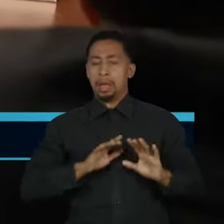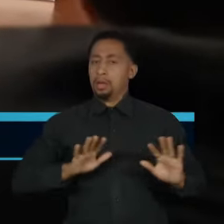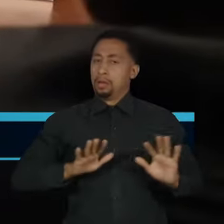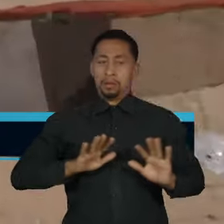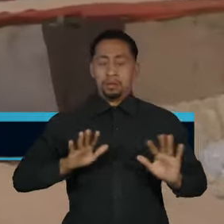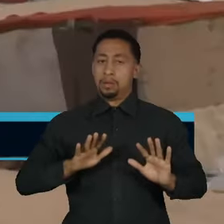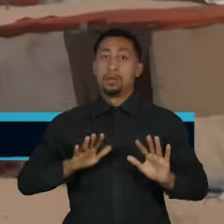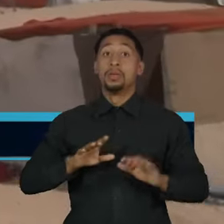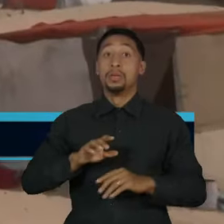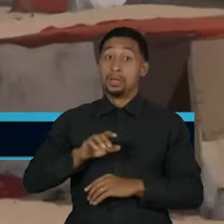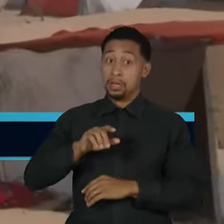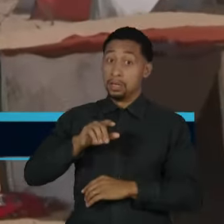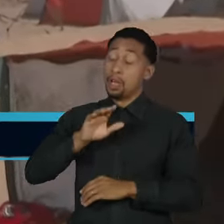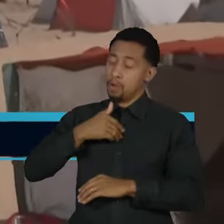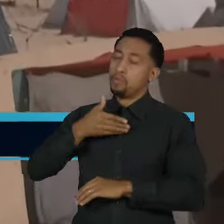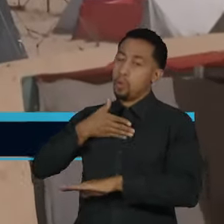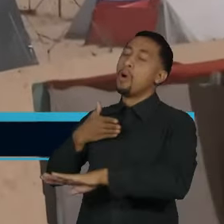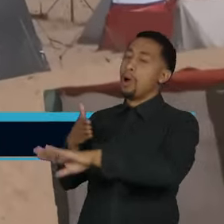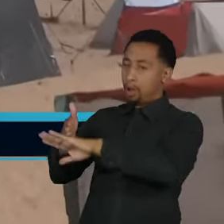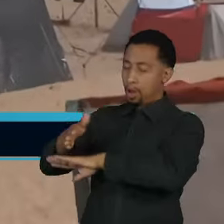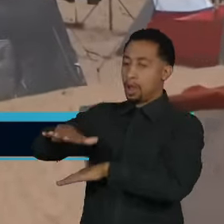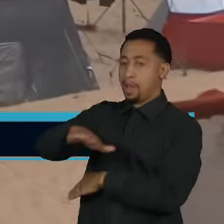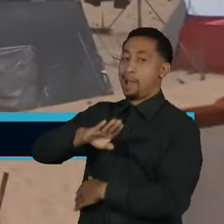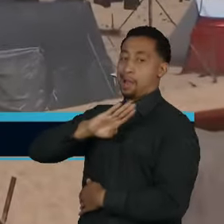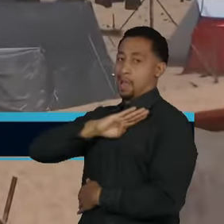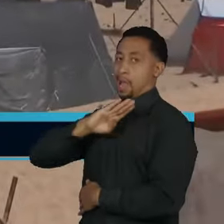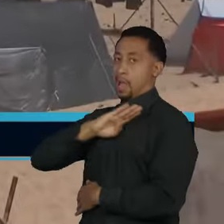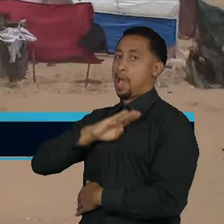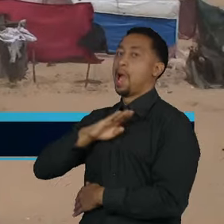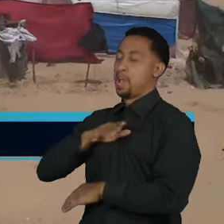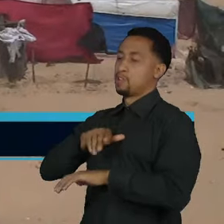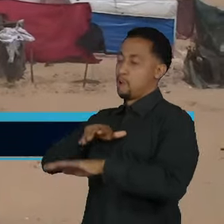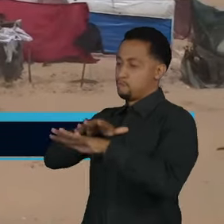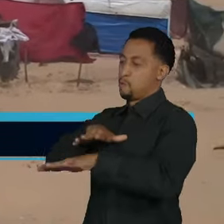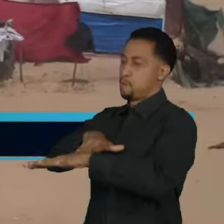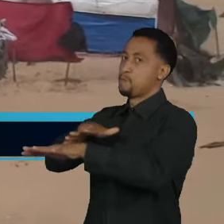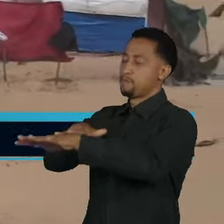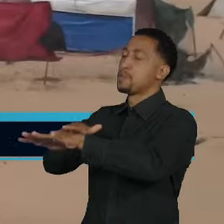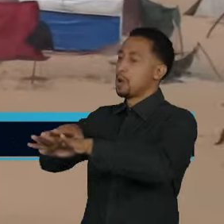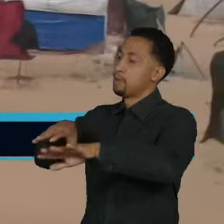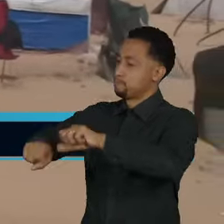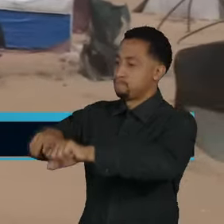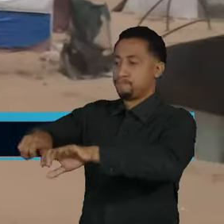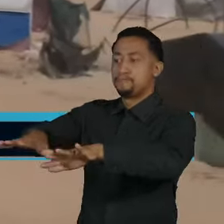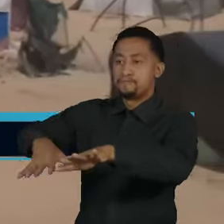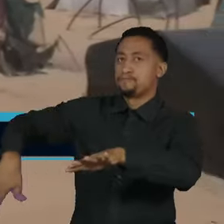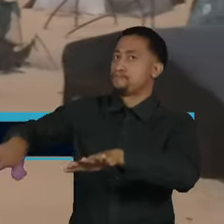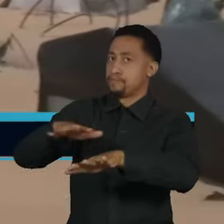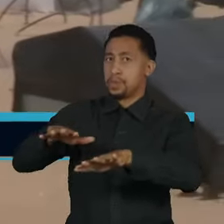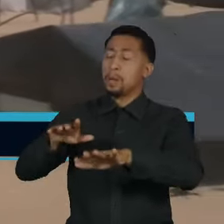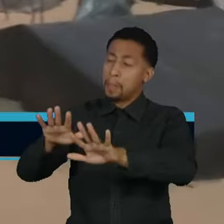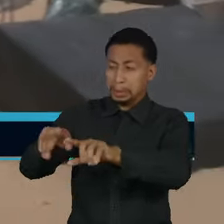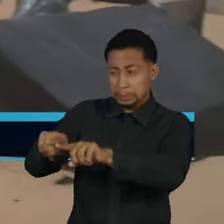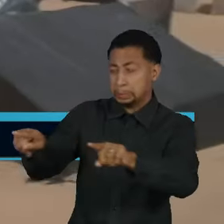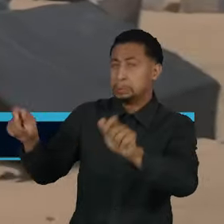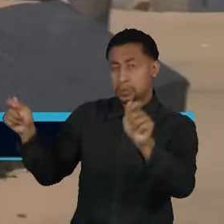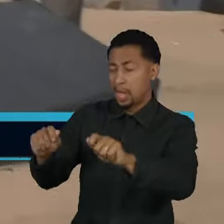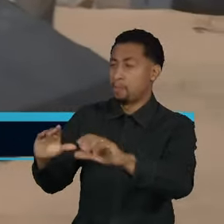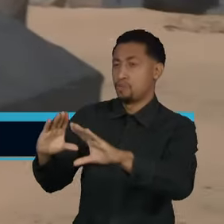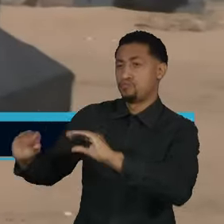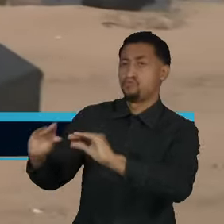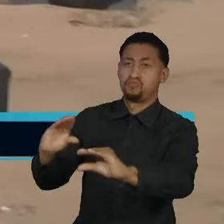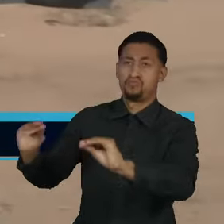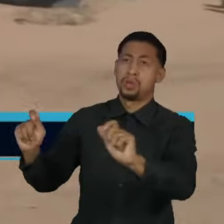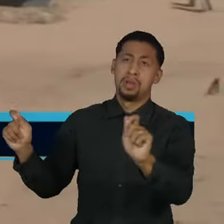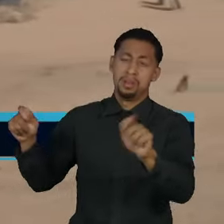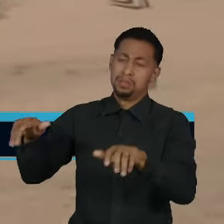invasão terrestre na cidade de Rafah, em Gaza. Para Israel, os civis seriam capazes de fugir dos combates para outras